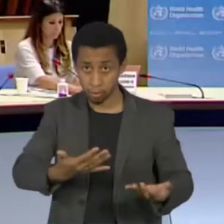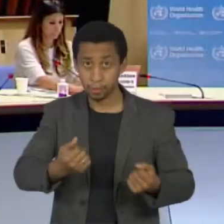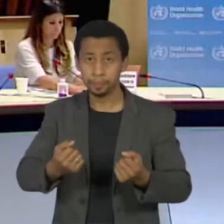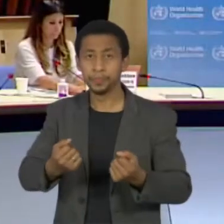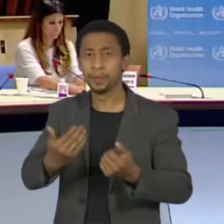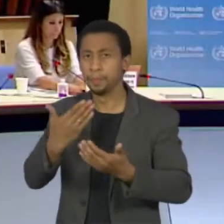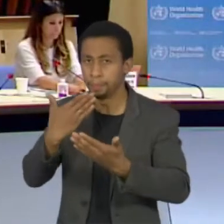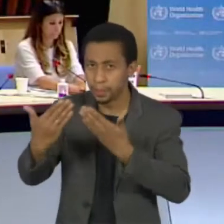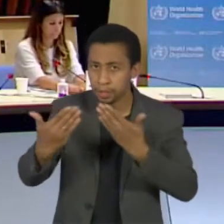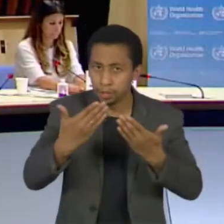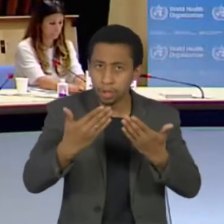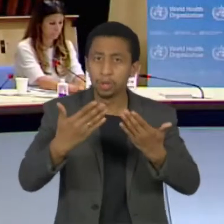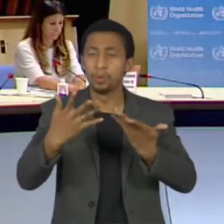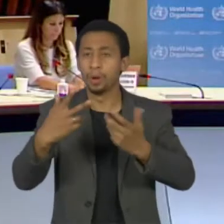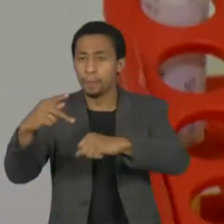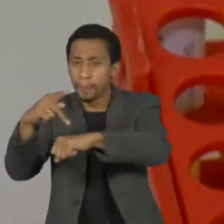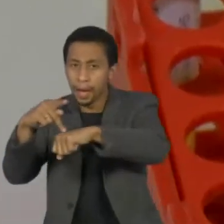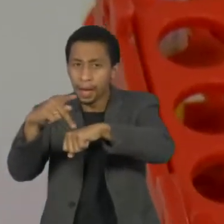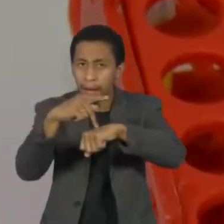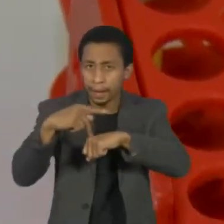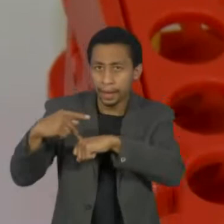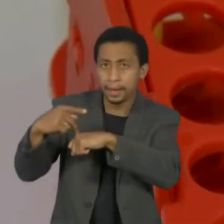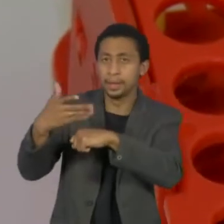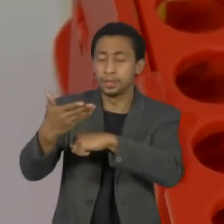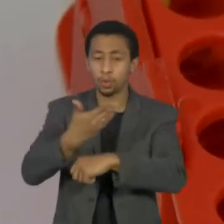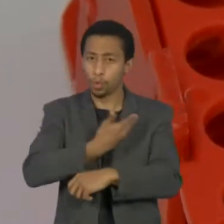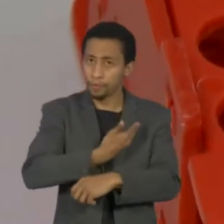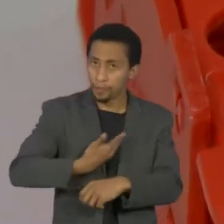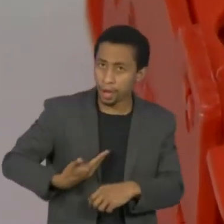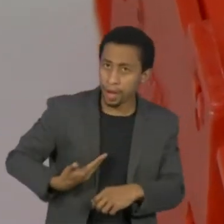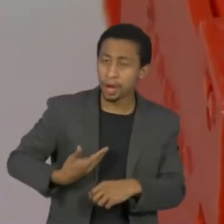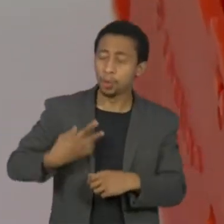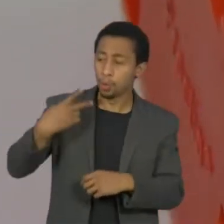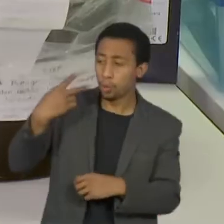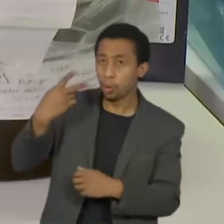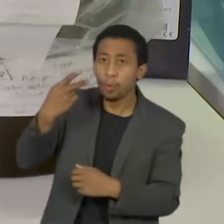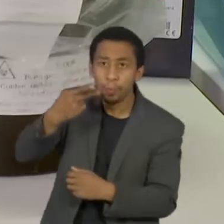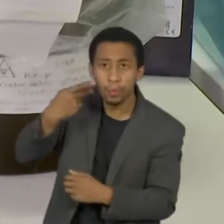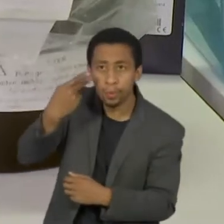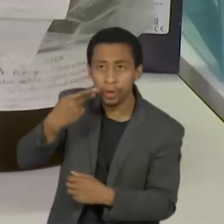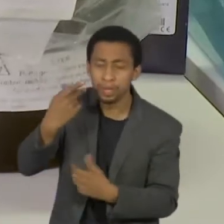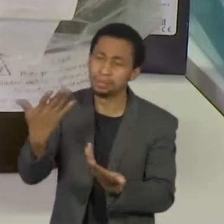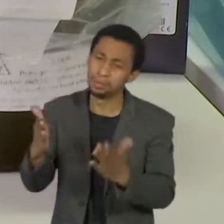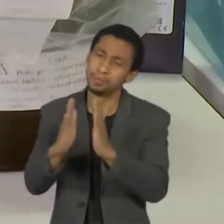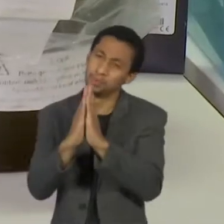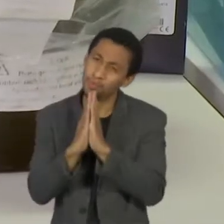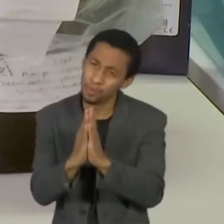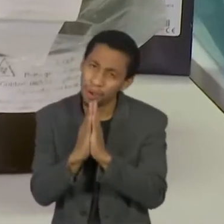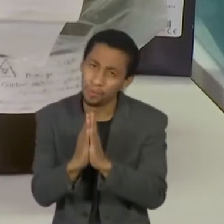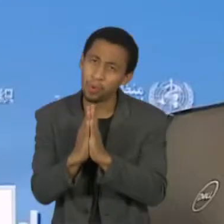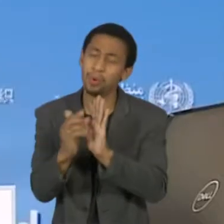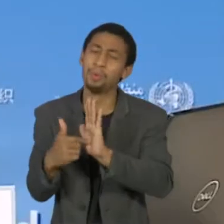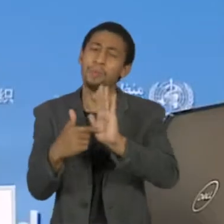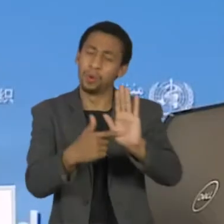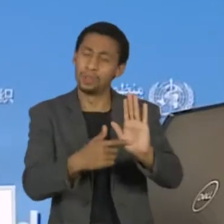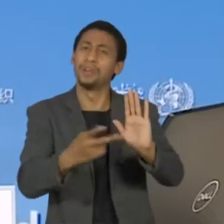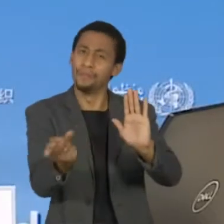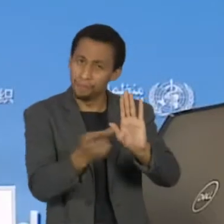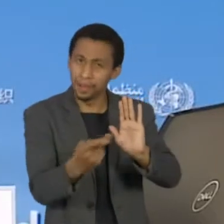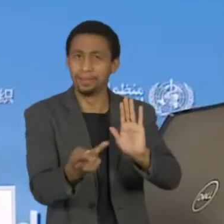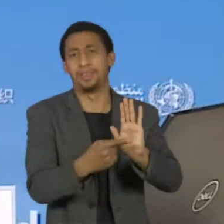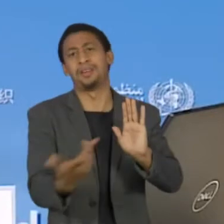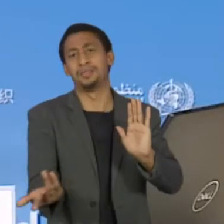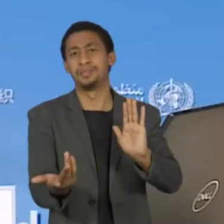pediu aos governos e políticos que sejam honestos com suas populações sobre a pandemia e que não vendam soluções mágicas. Ao